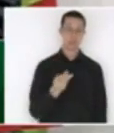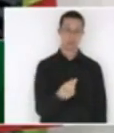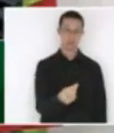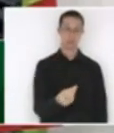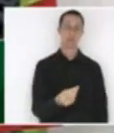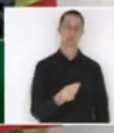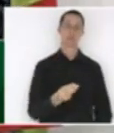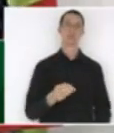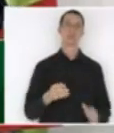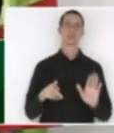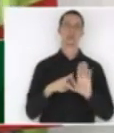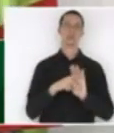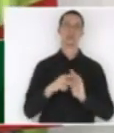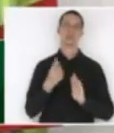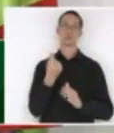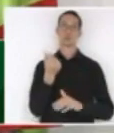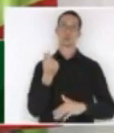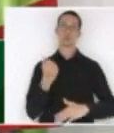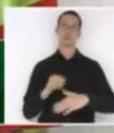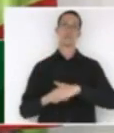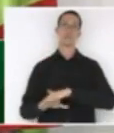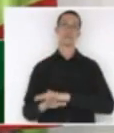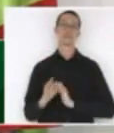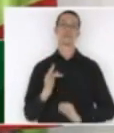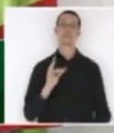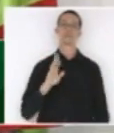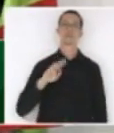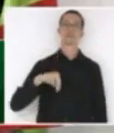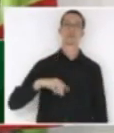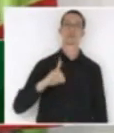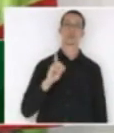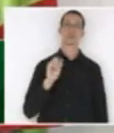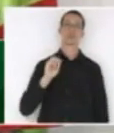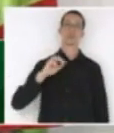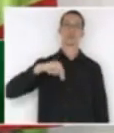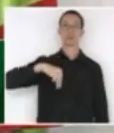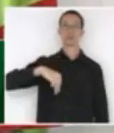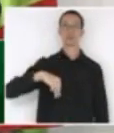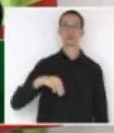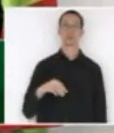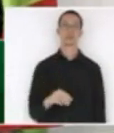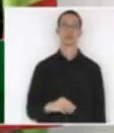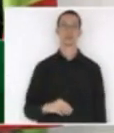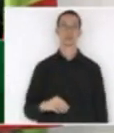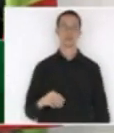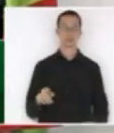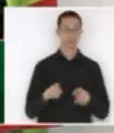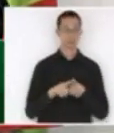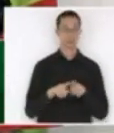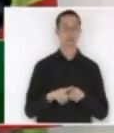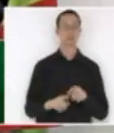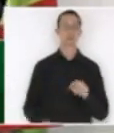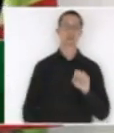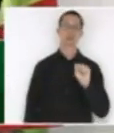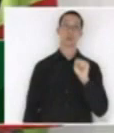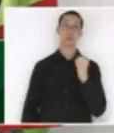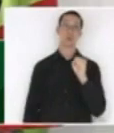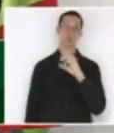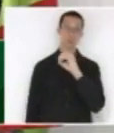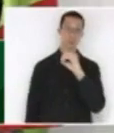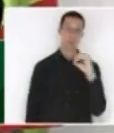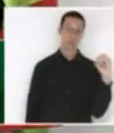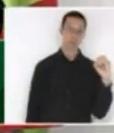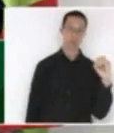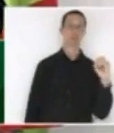as prefeituras municipais de Santa Catarina, mas que também tem 800 milhões que deve contemplar a